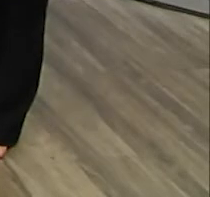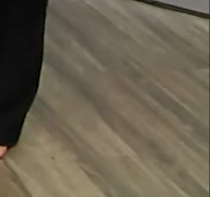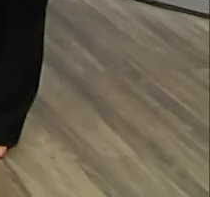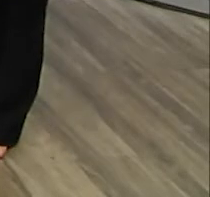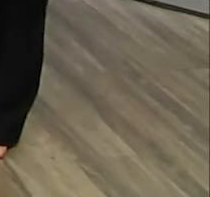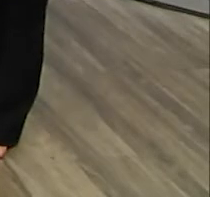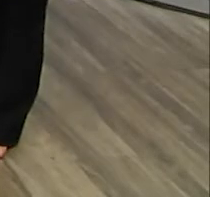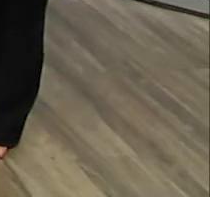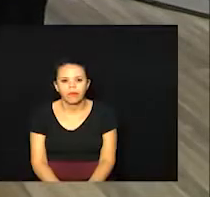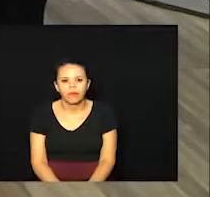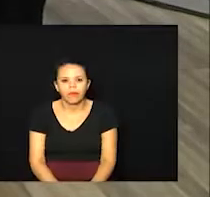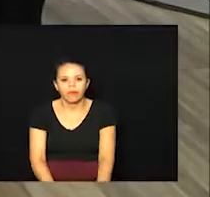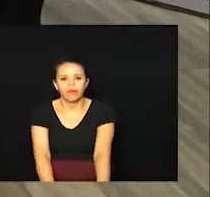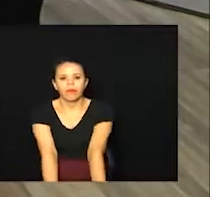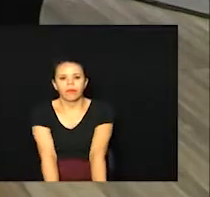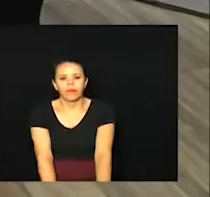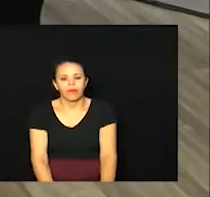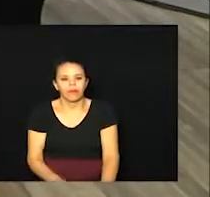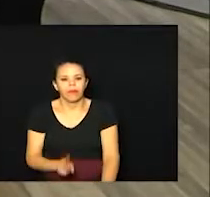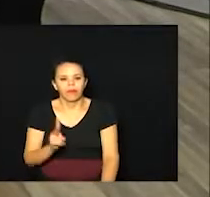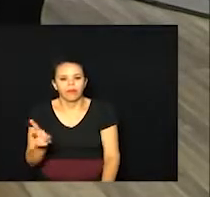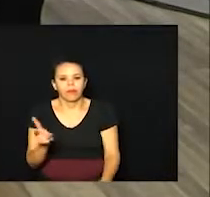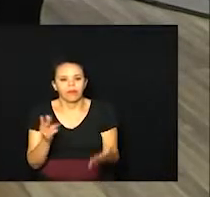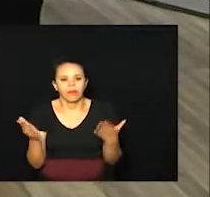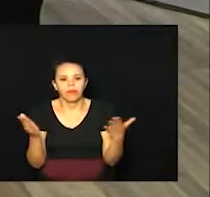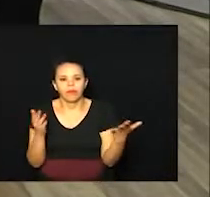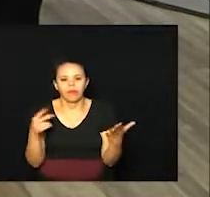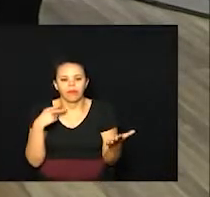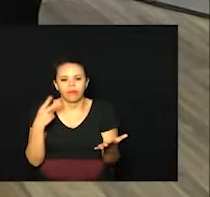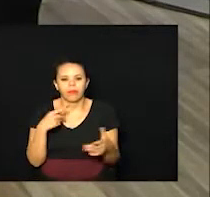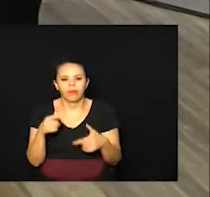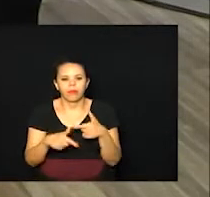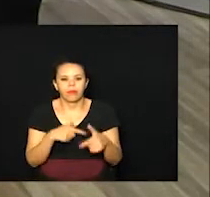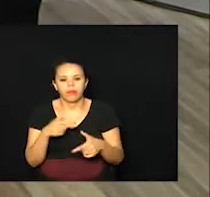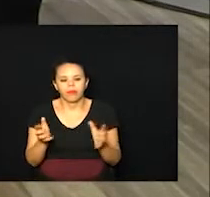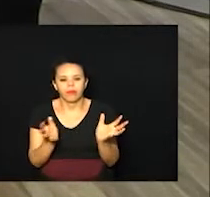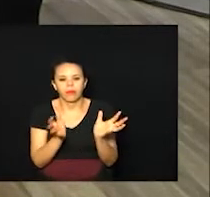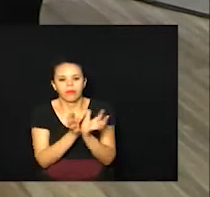Vivi, a gente continua agora com o balanço dos vereadores das